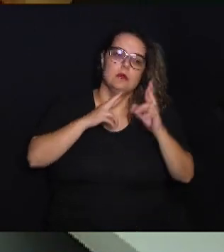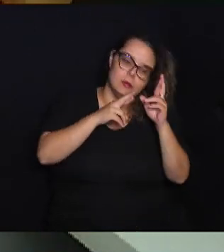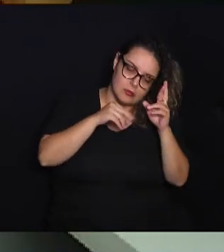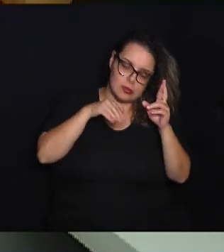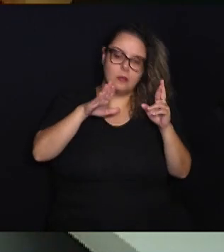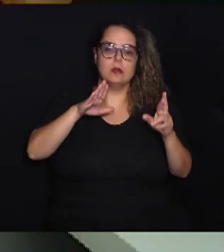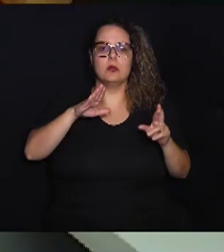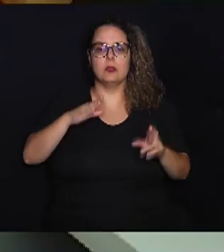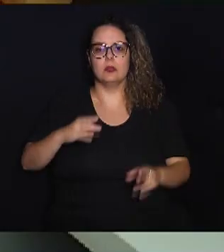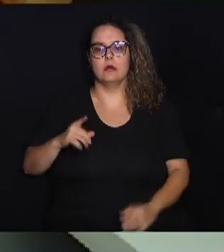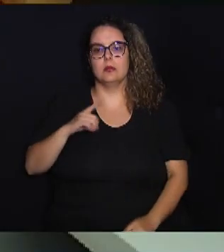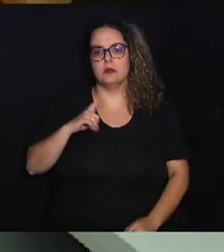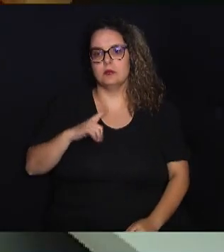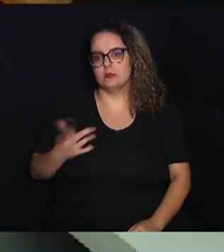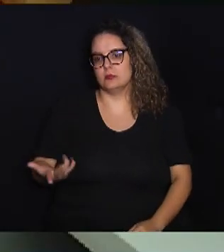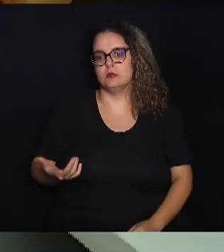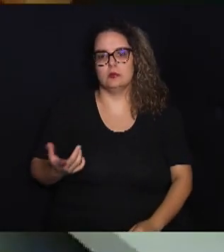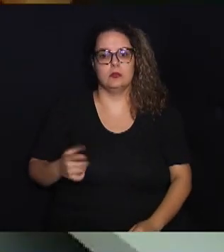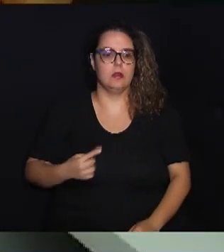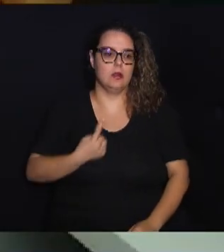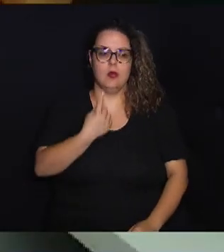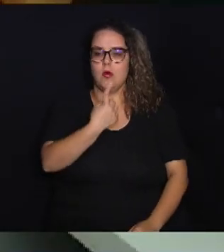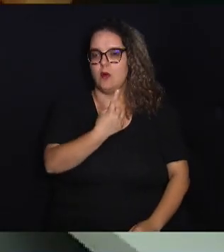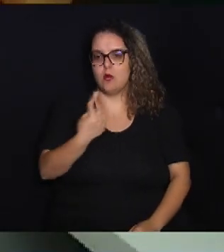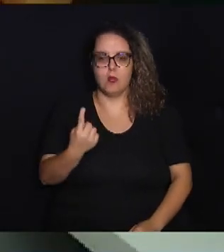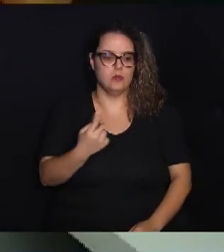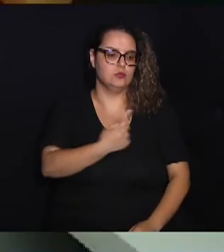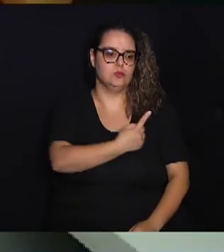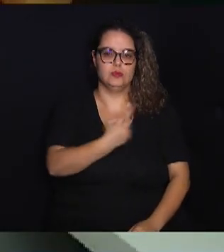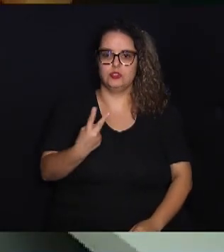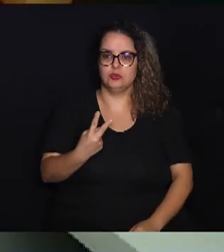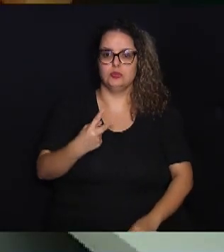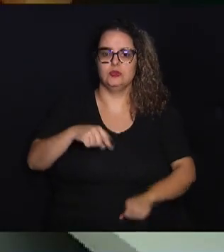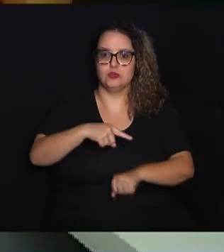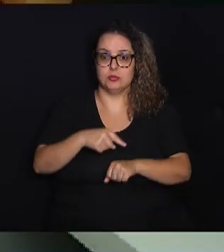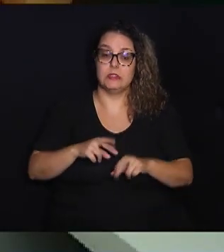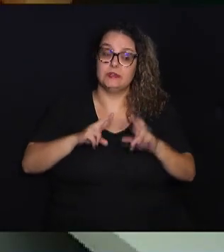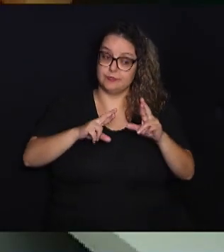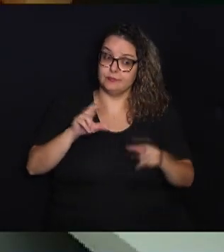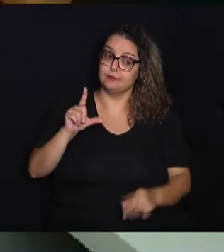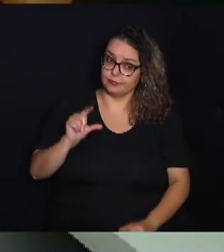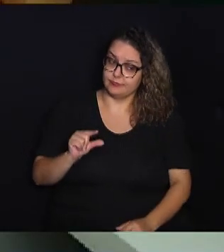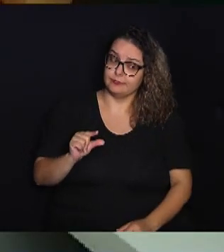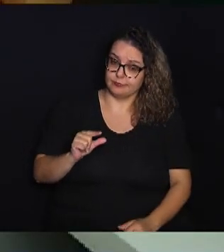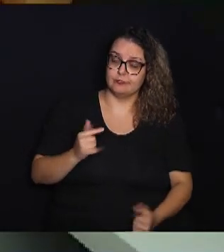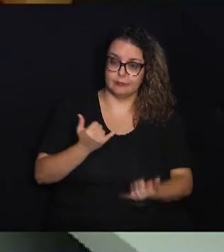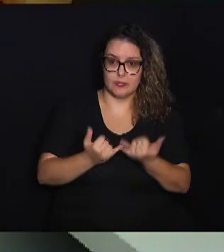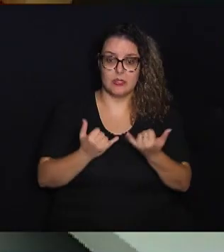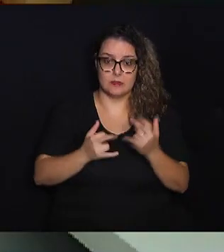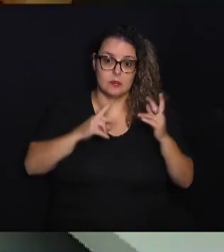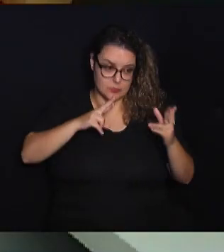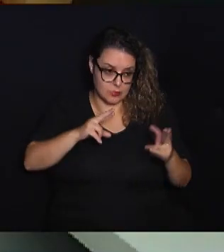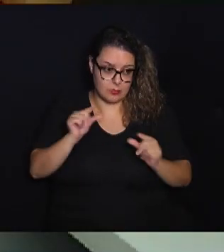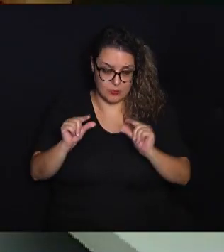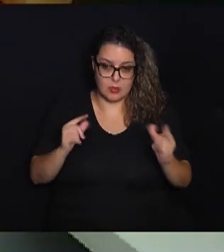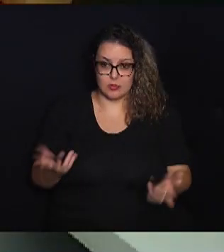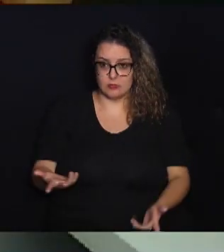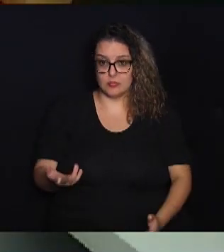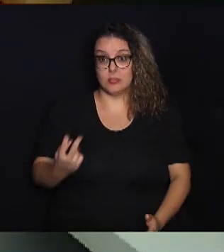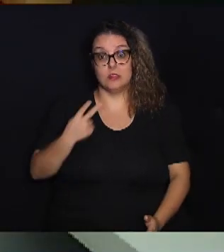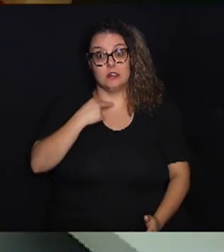pessoas que dormem 11, 12 horas também. Engraçado que a expectativa de vida é muito parecida com quem dorme pouco, ou seja, a gente não